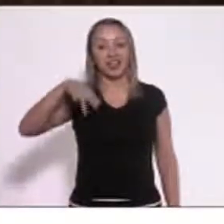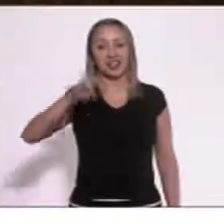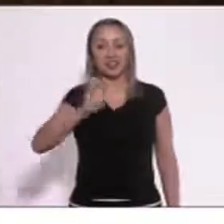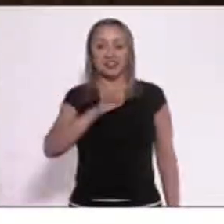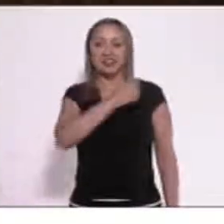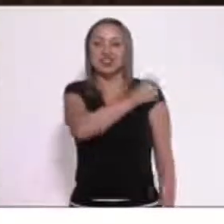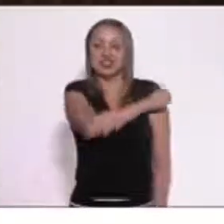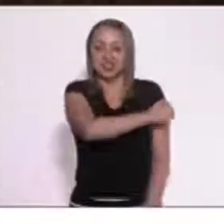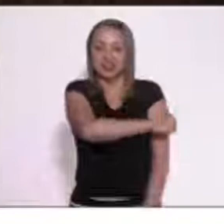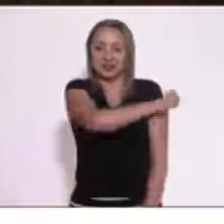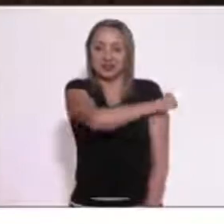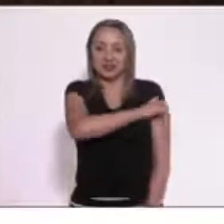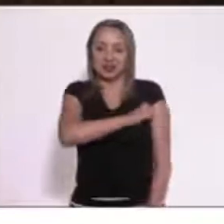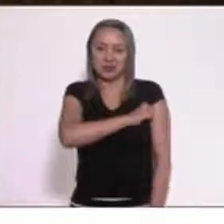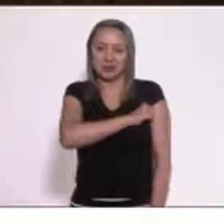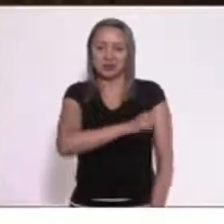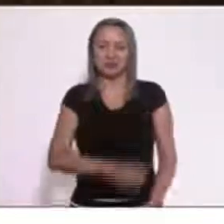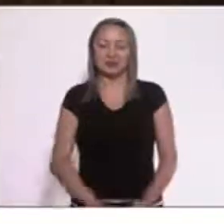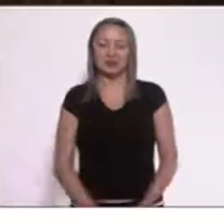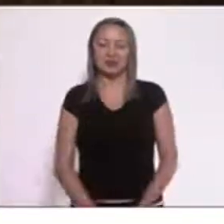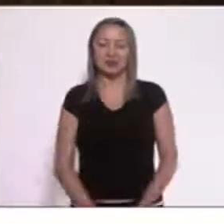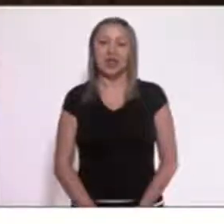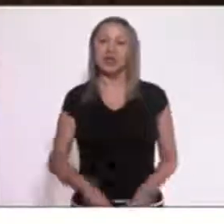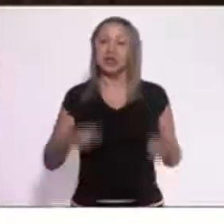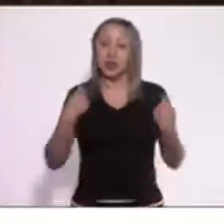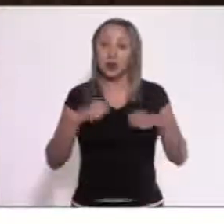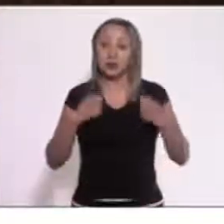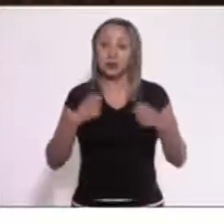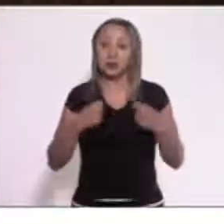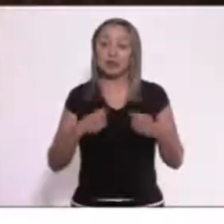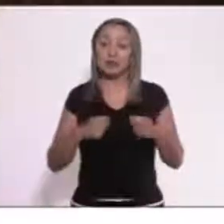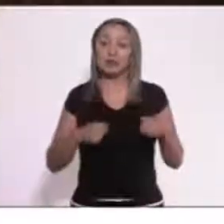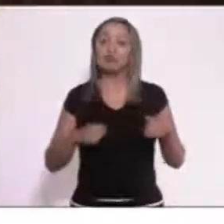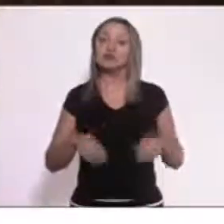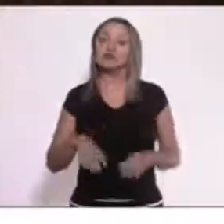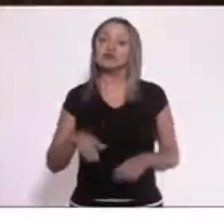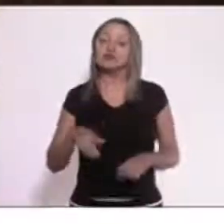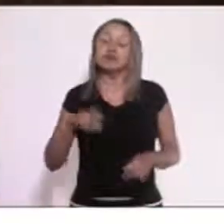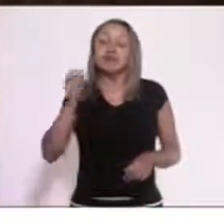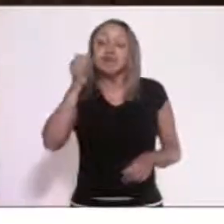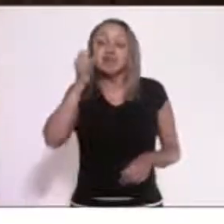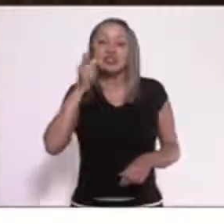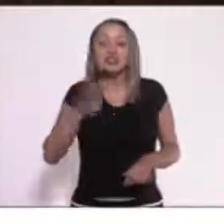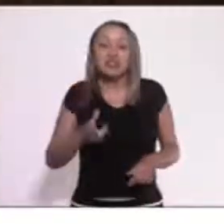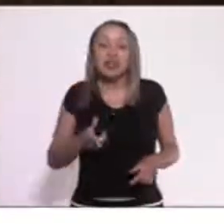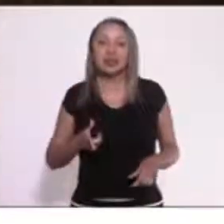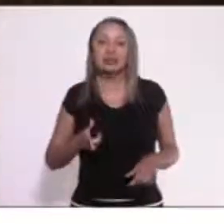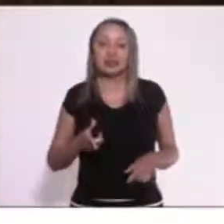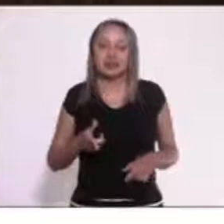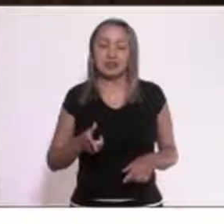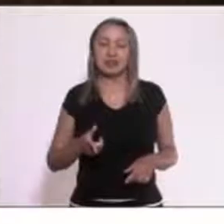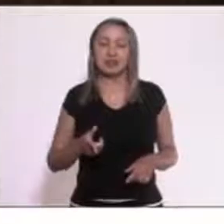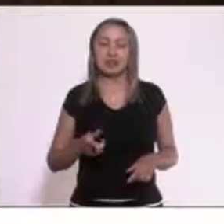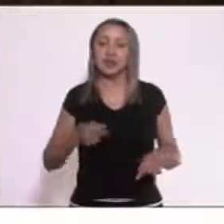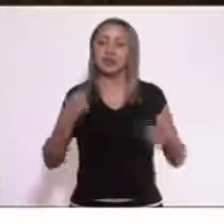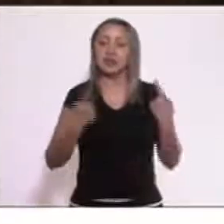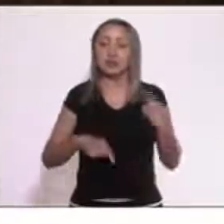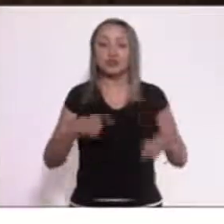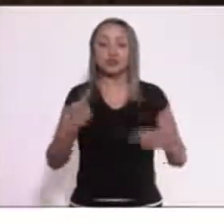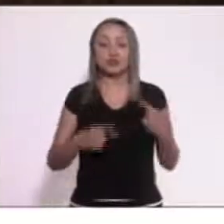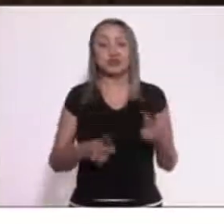enfermeira Rejane. Então é isso daí, nós precisamos chamar a atenção na discussão do orçamento exatamente